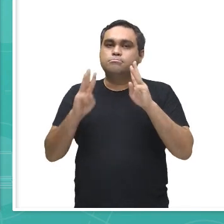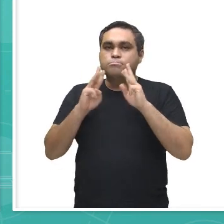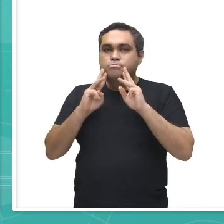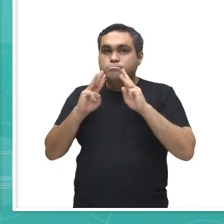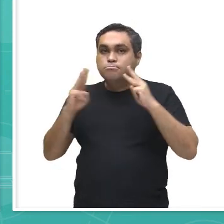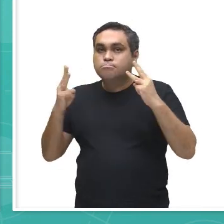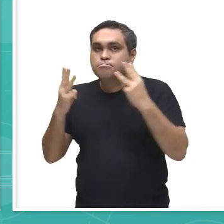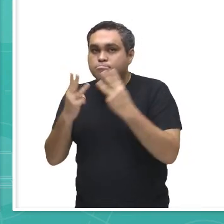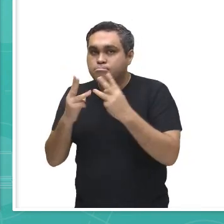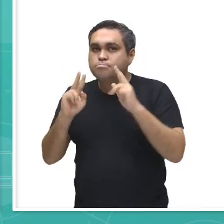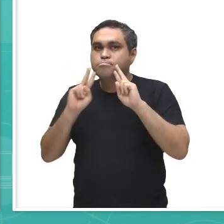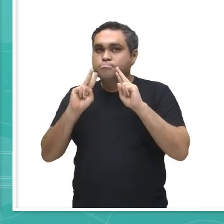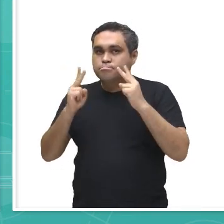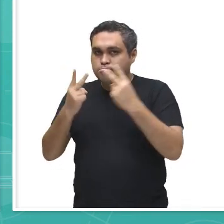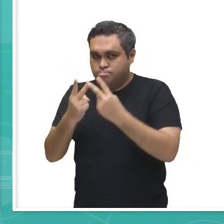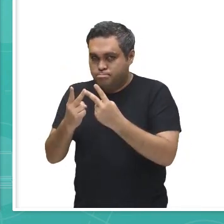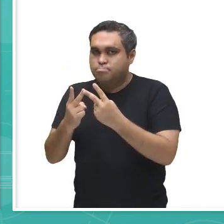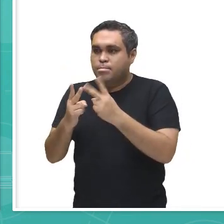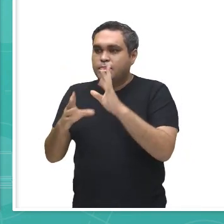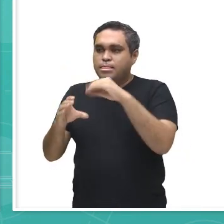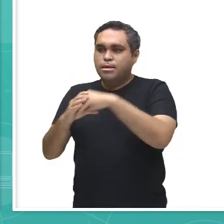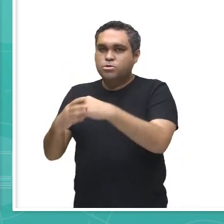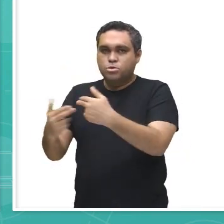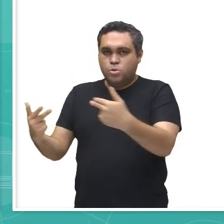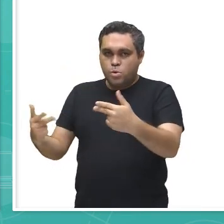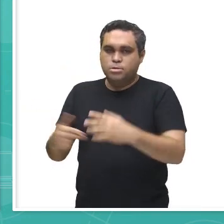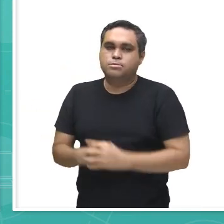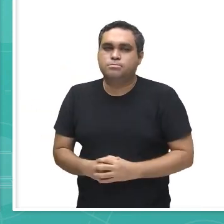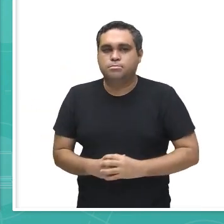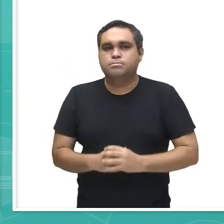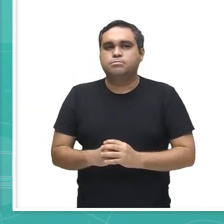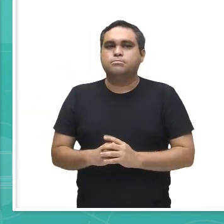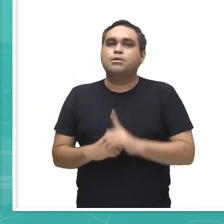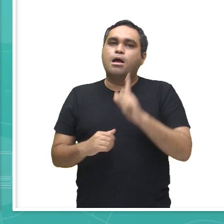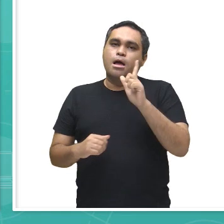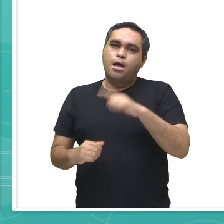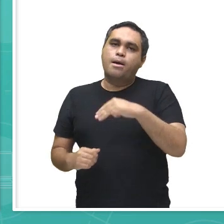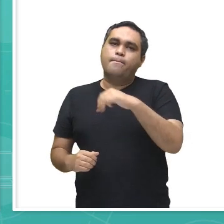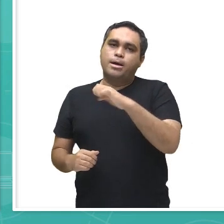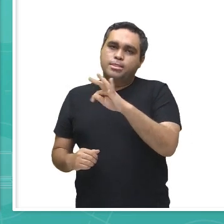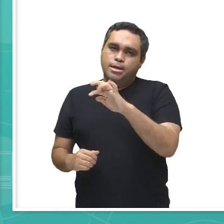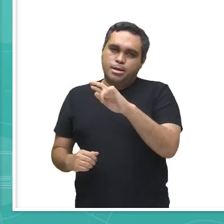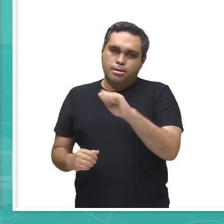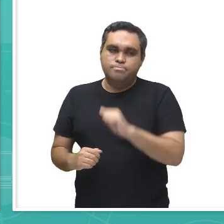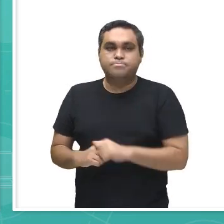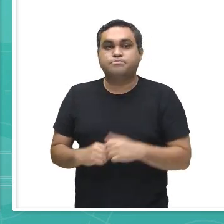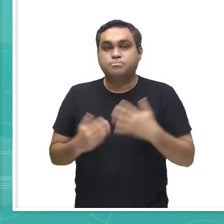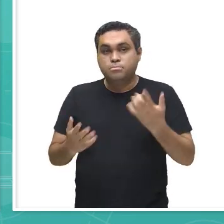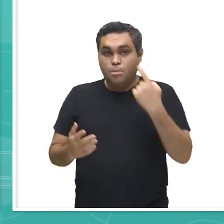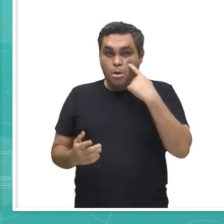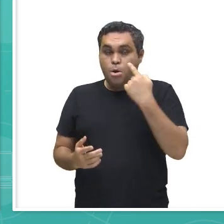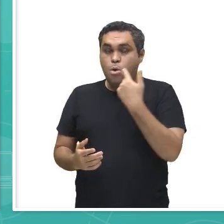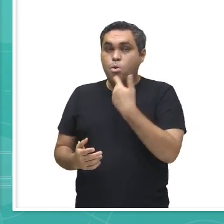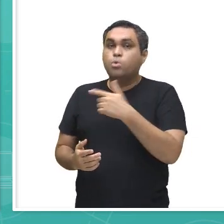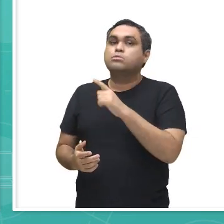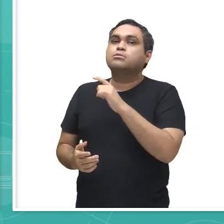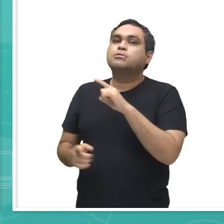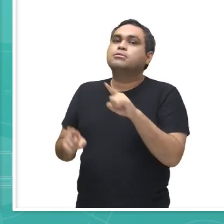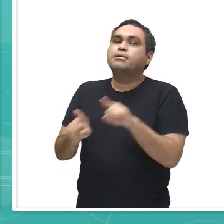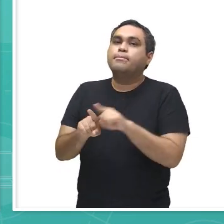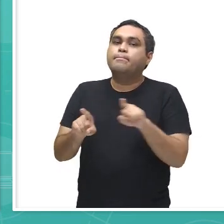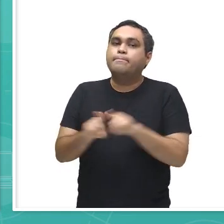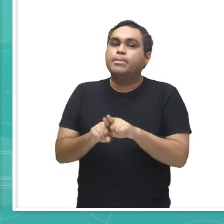ok? E aí, a gente observa, outra definição da matéria. É tudo que ocupa